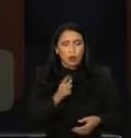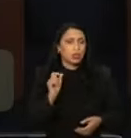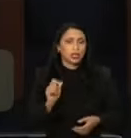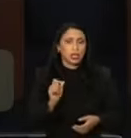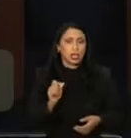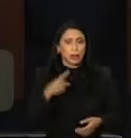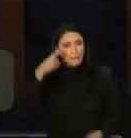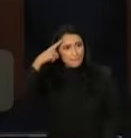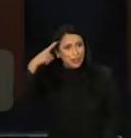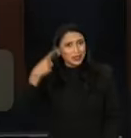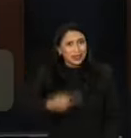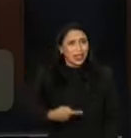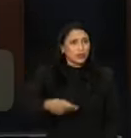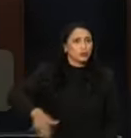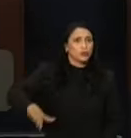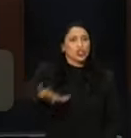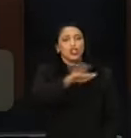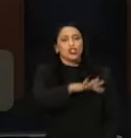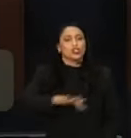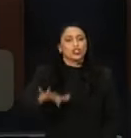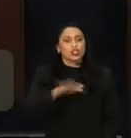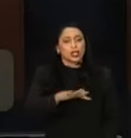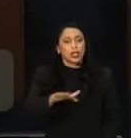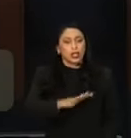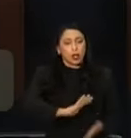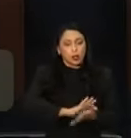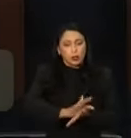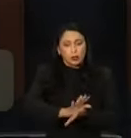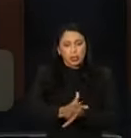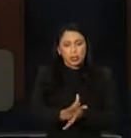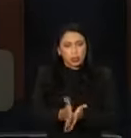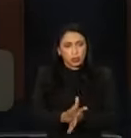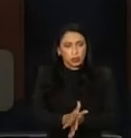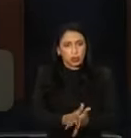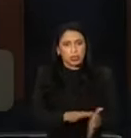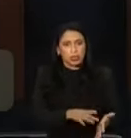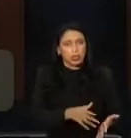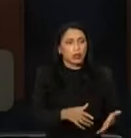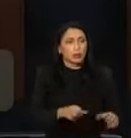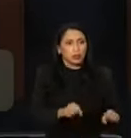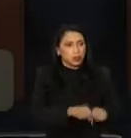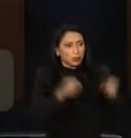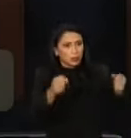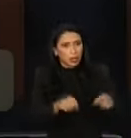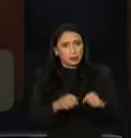comando genérico para a destruição dos bens localizados na